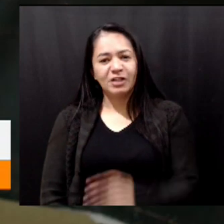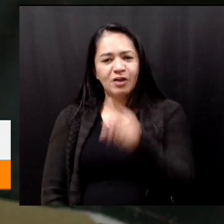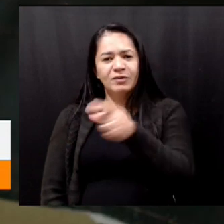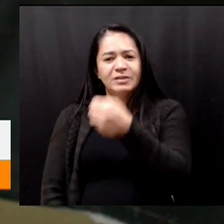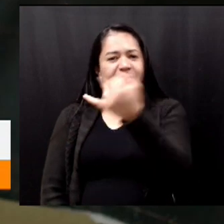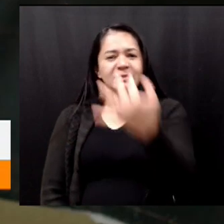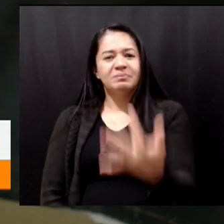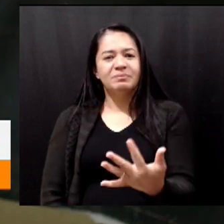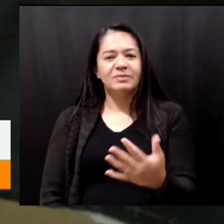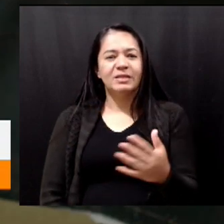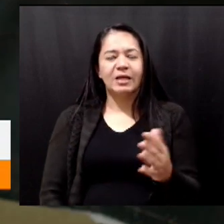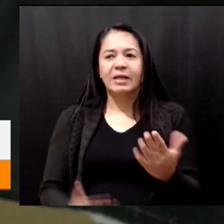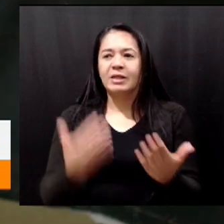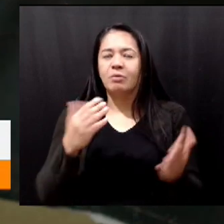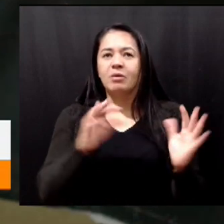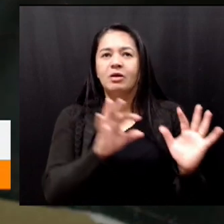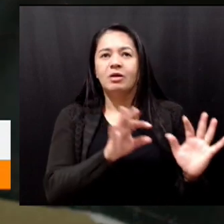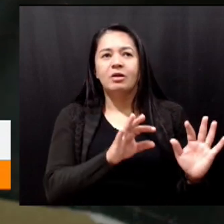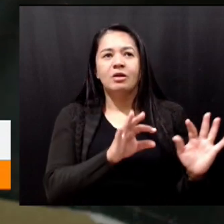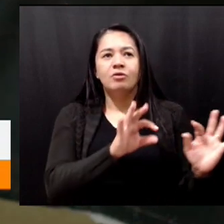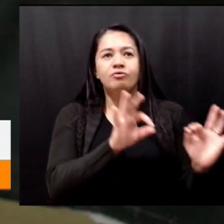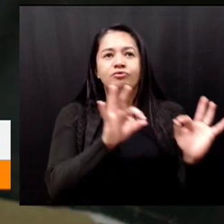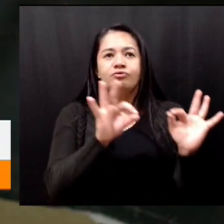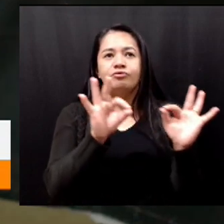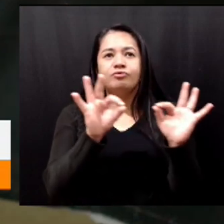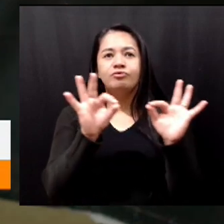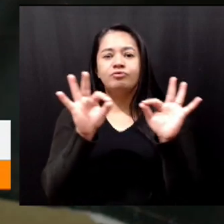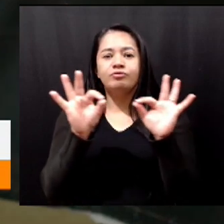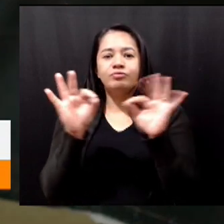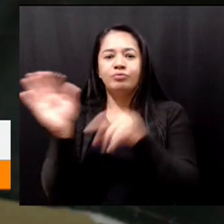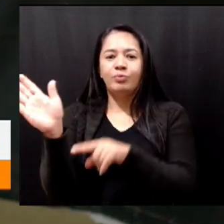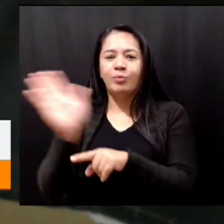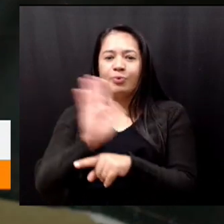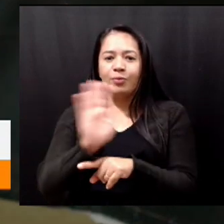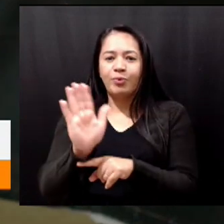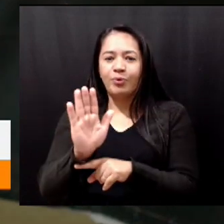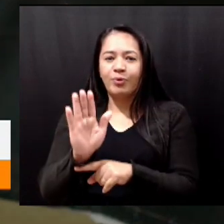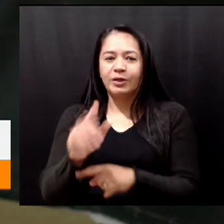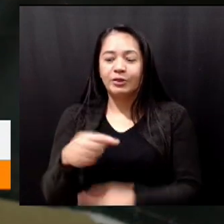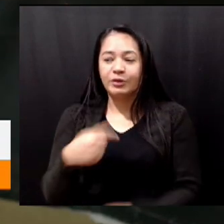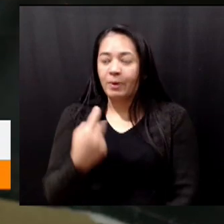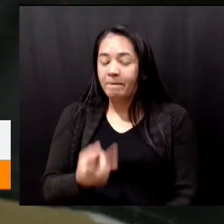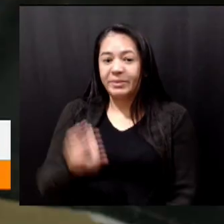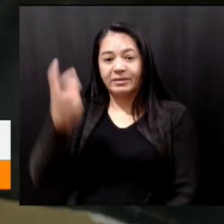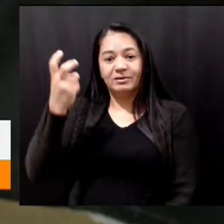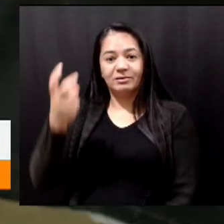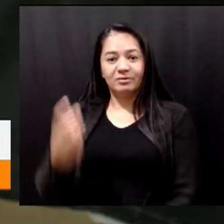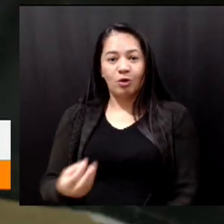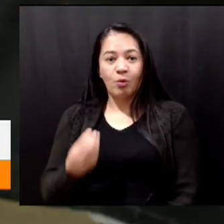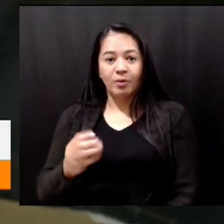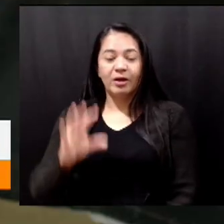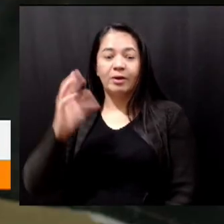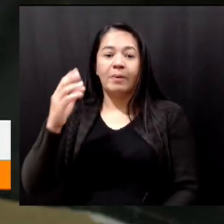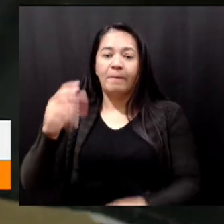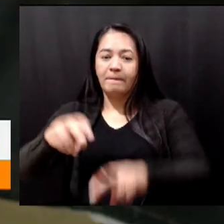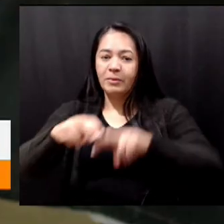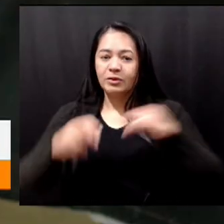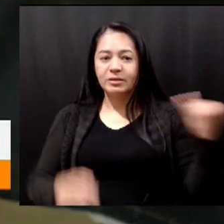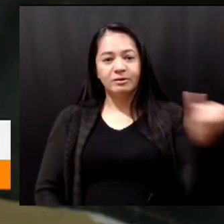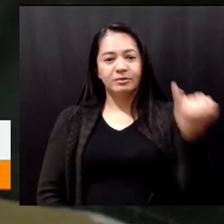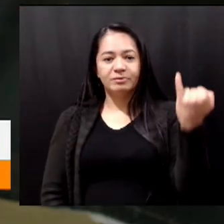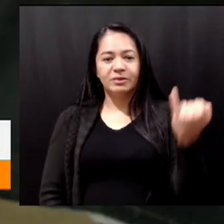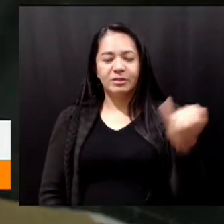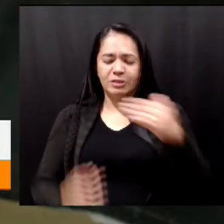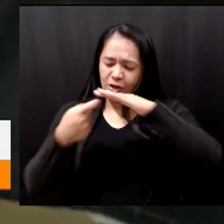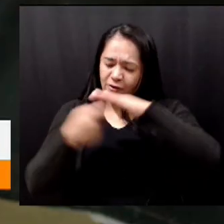minha cabeça e a gente vê o boom que pode acontecer, né? Então, por isso que é importante o investimento,